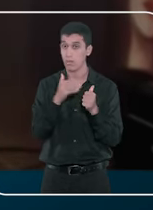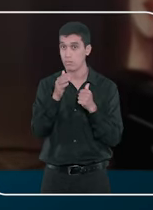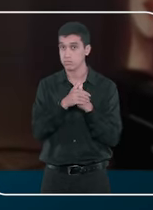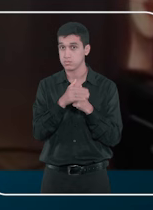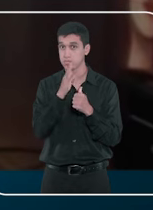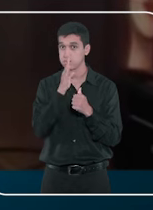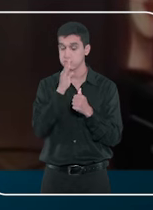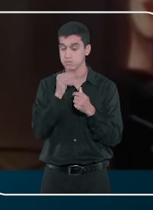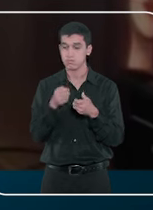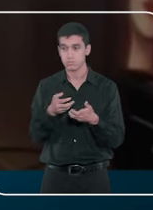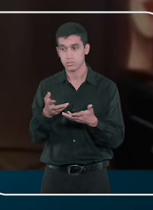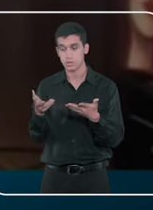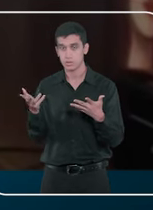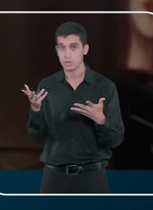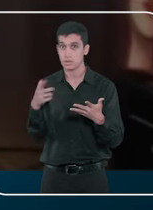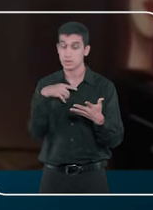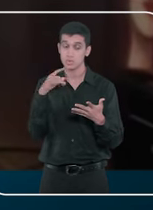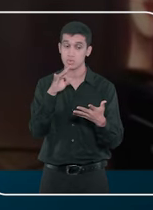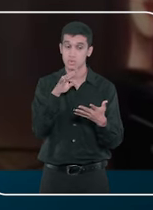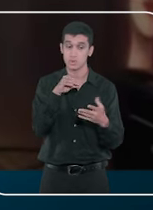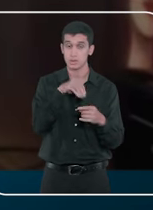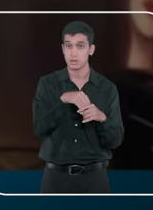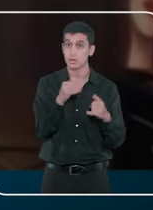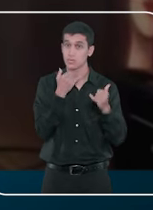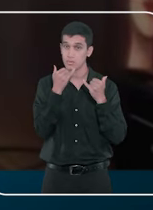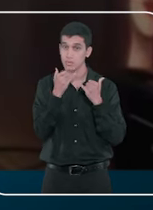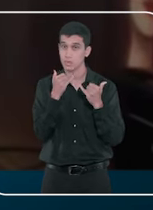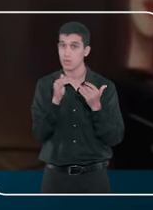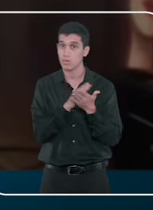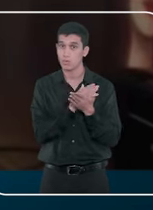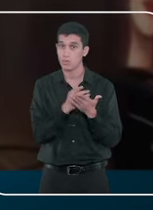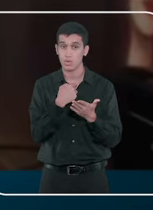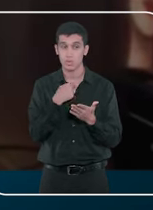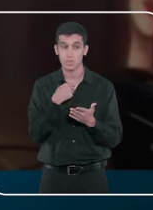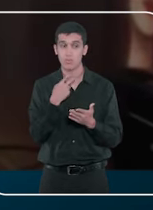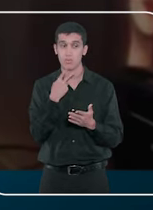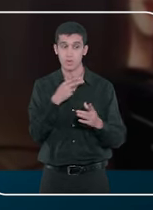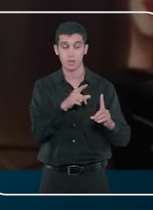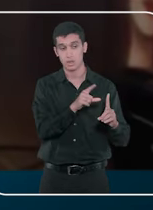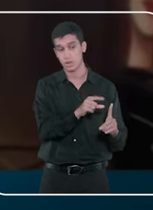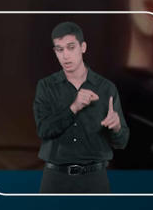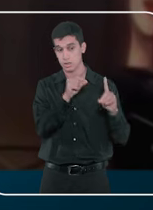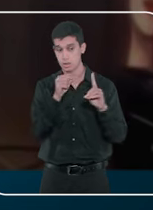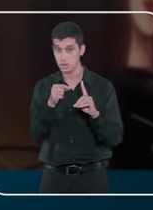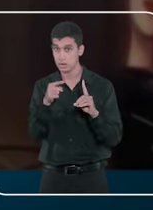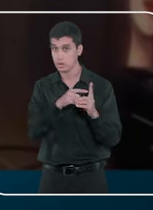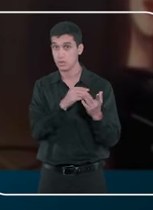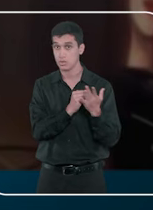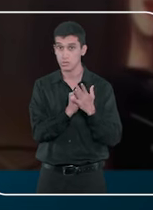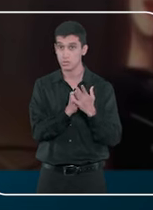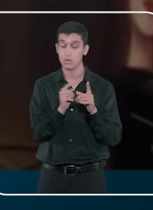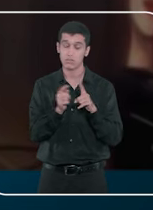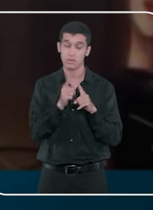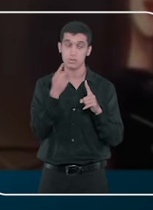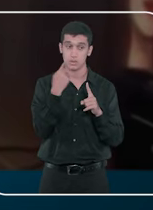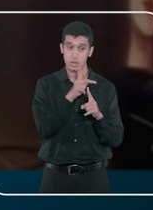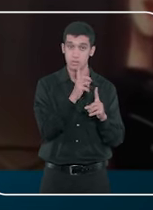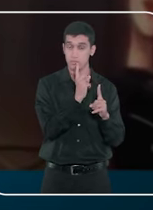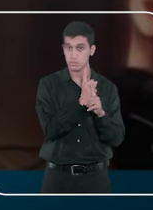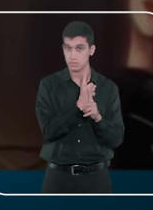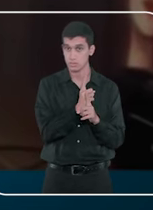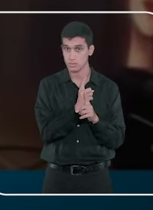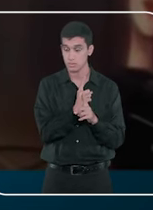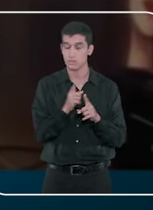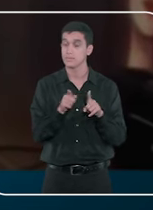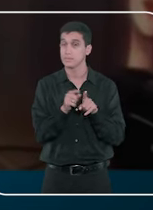distribuído, contendo apenas informações que não possam identificar o colaborador e o seu objeto.